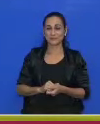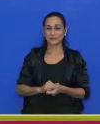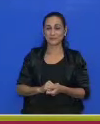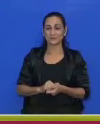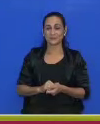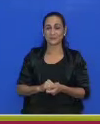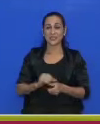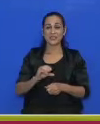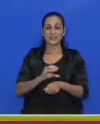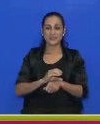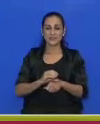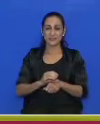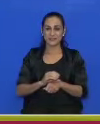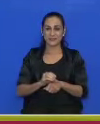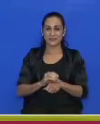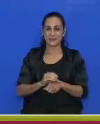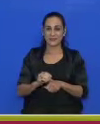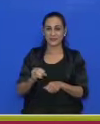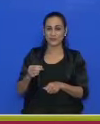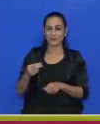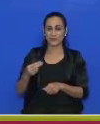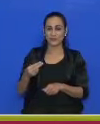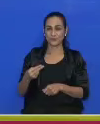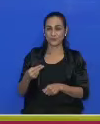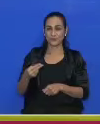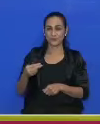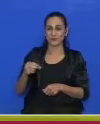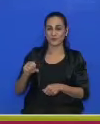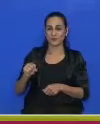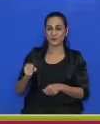Bola cinza número 28.